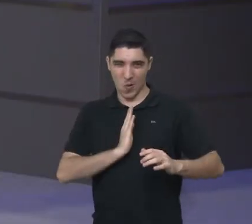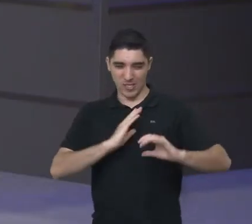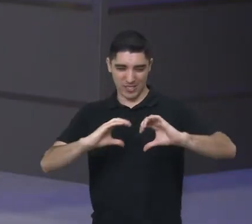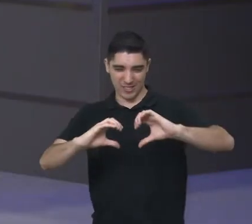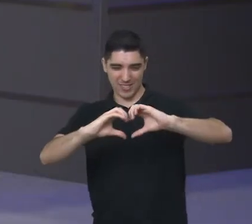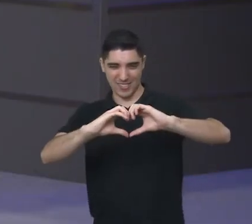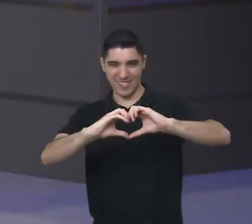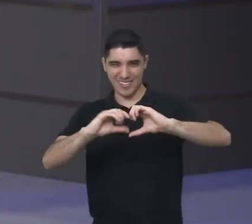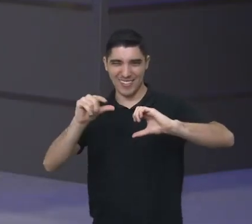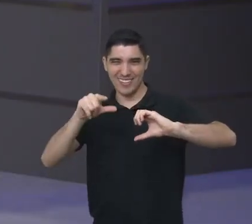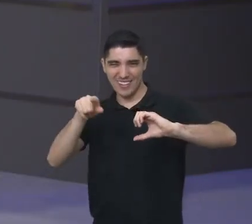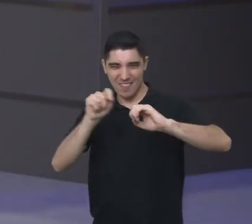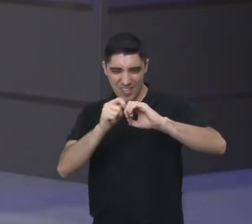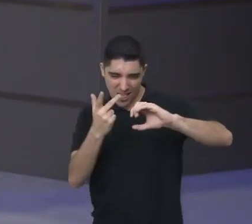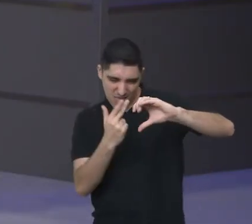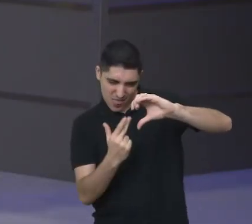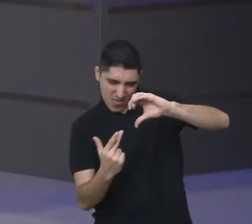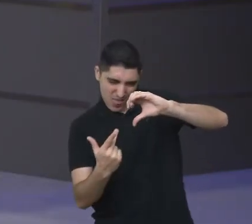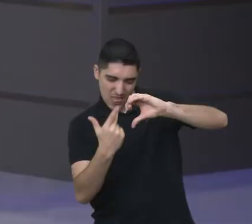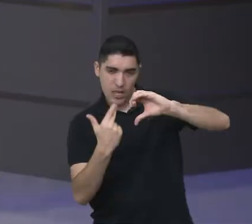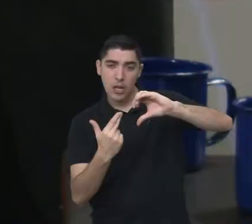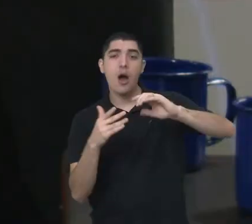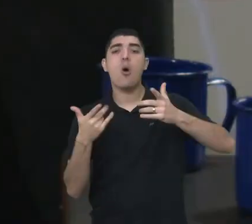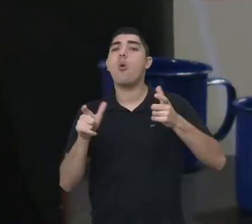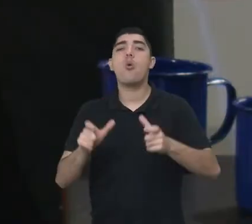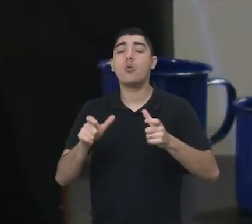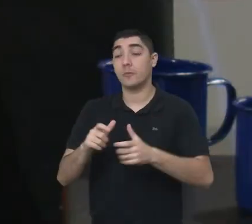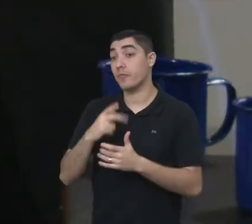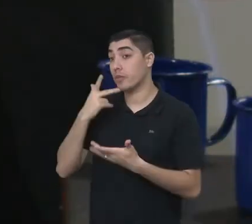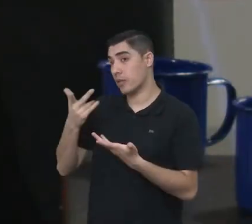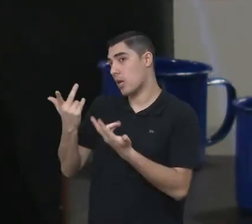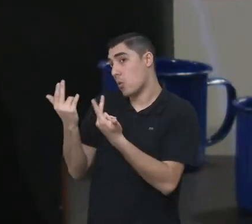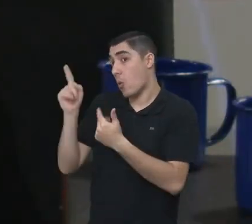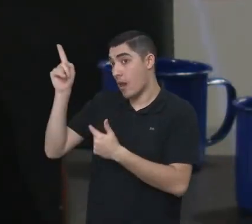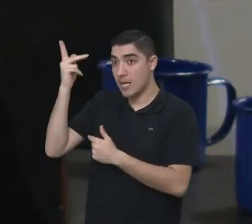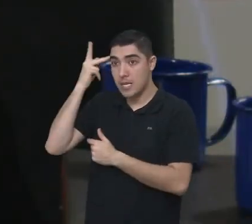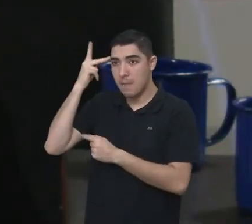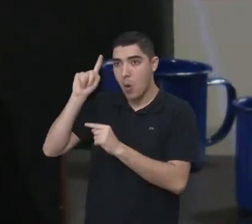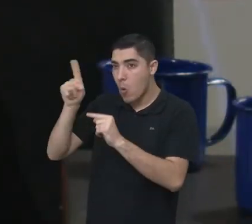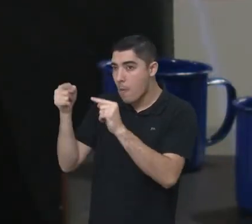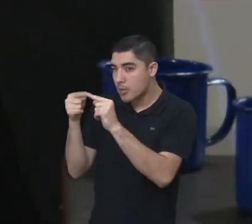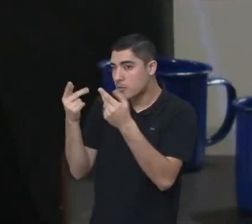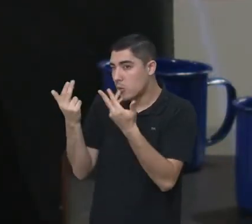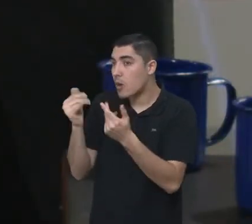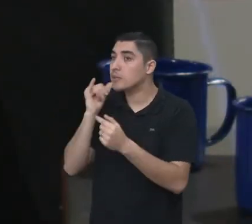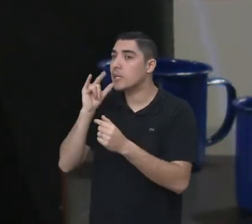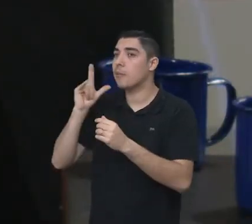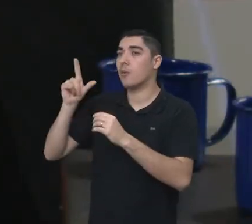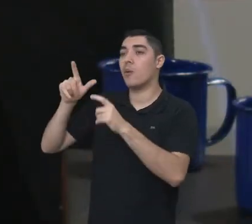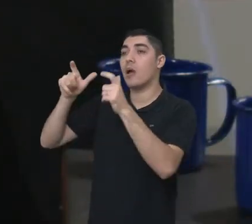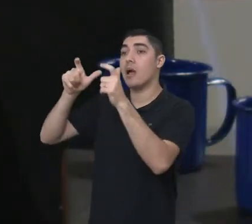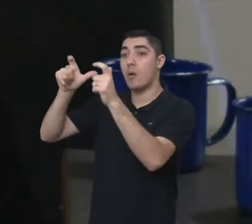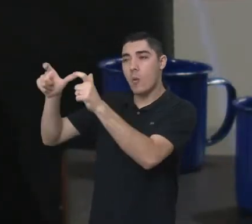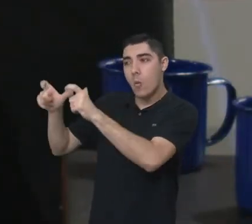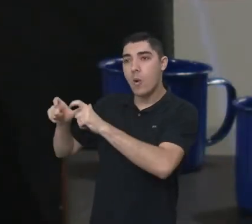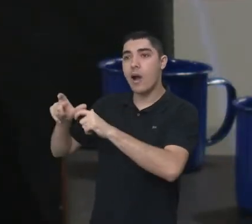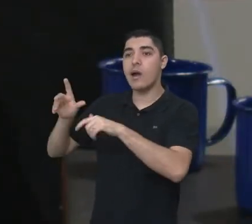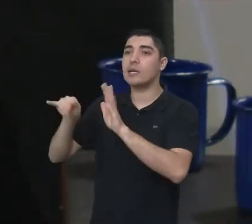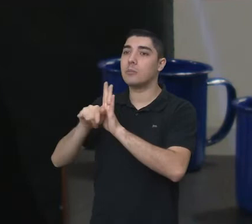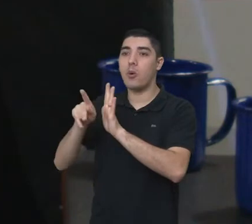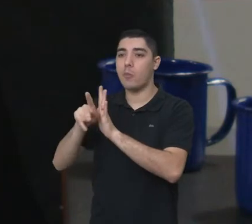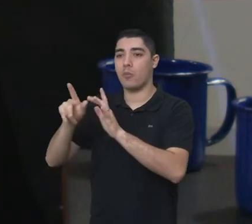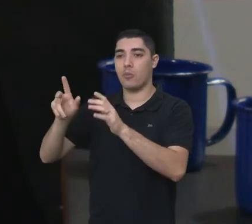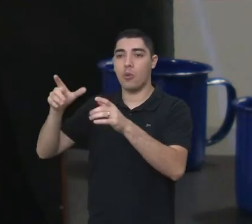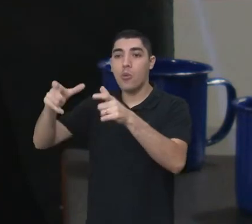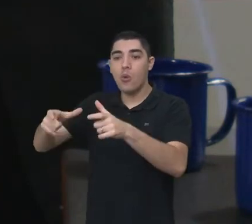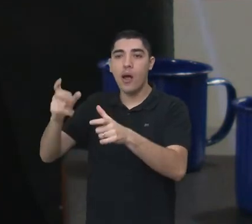como circulou na cidade de São Paulo, né? Passar por principais pontos daqui de São José, em casas de cultura ou parques, comércio